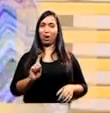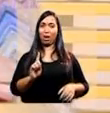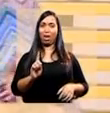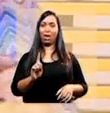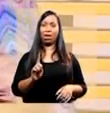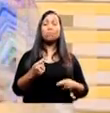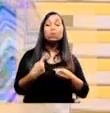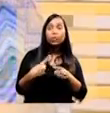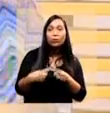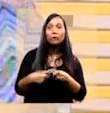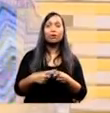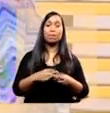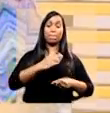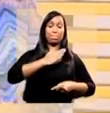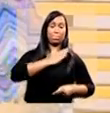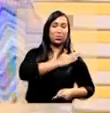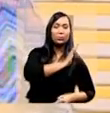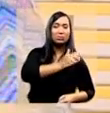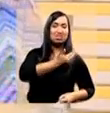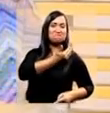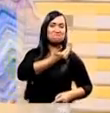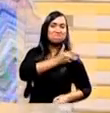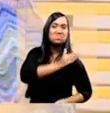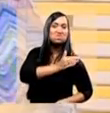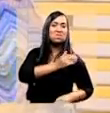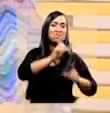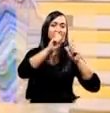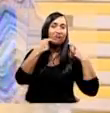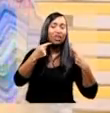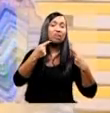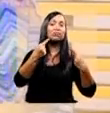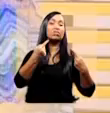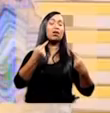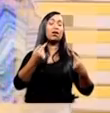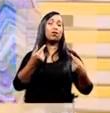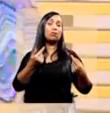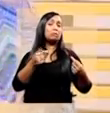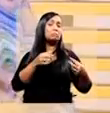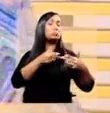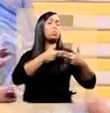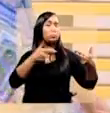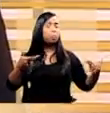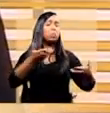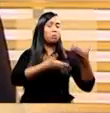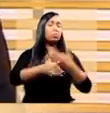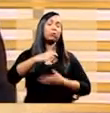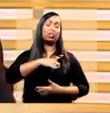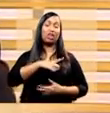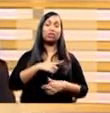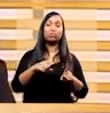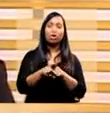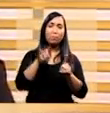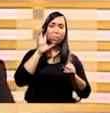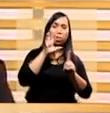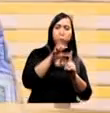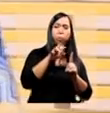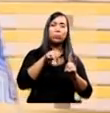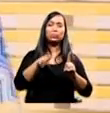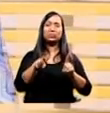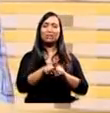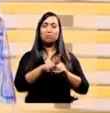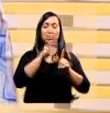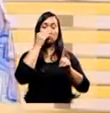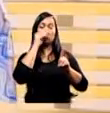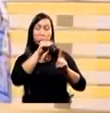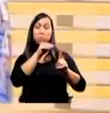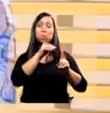separar isso, até porque preconceito, discriminação, violência vem de tudo isso. Tudo relacionado. Bullying, né?